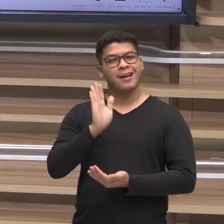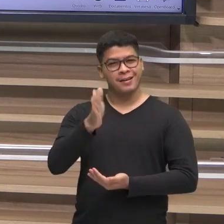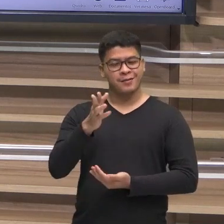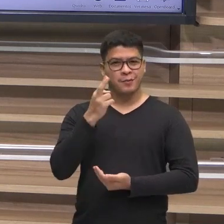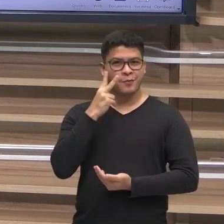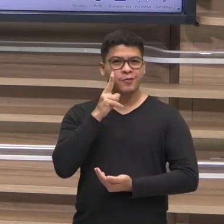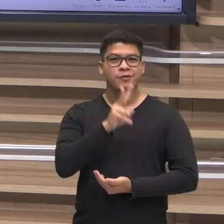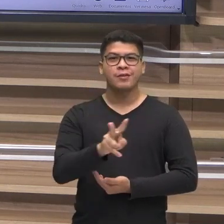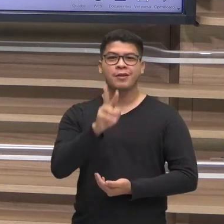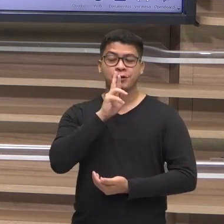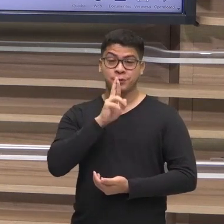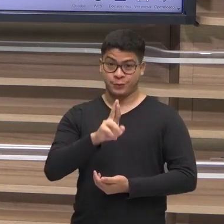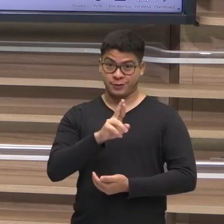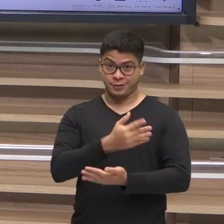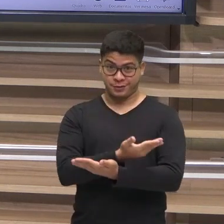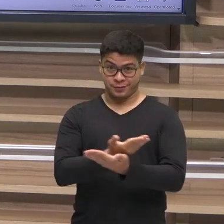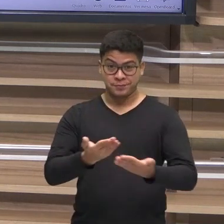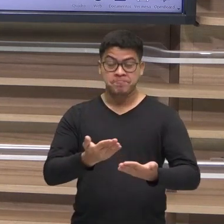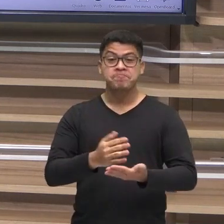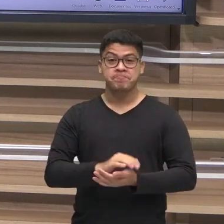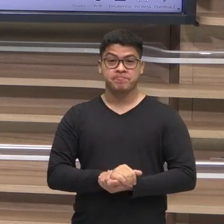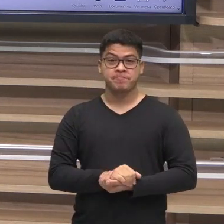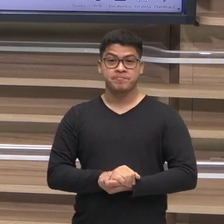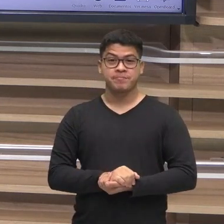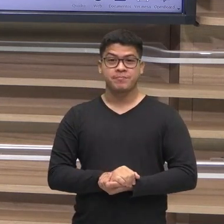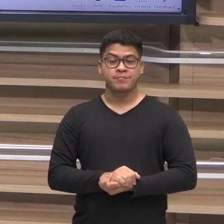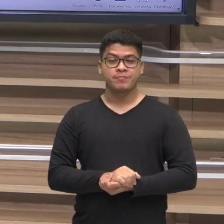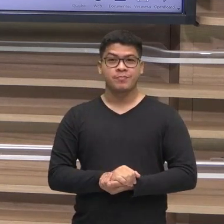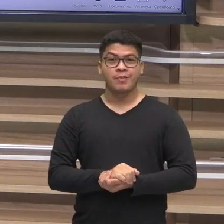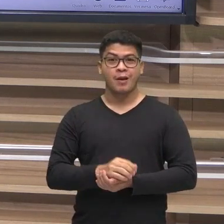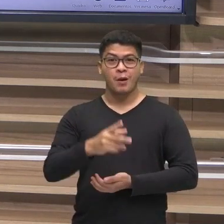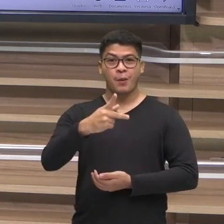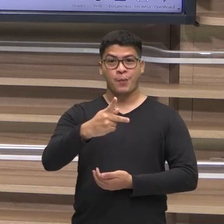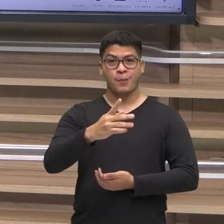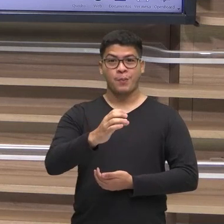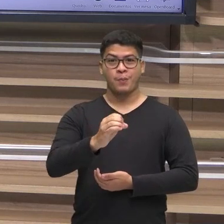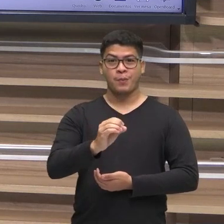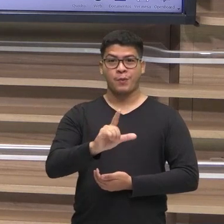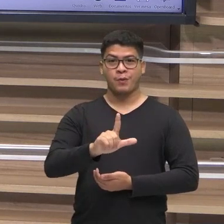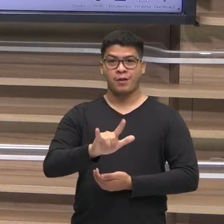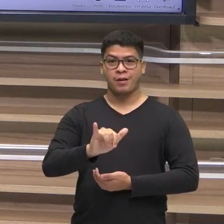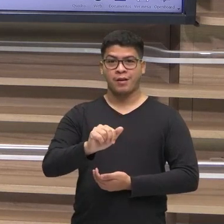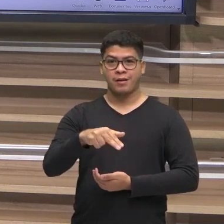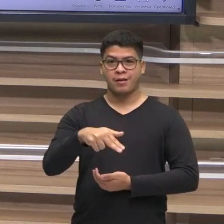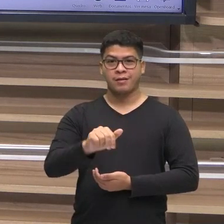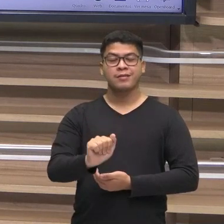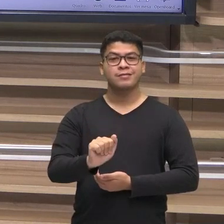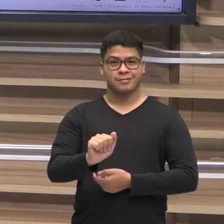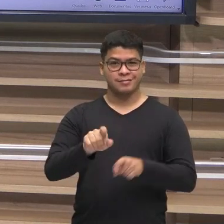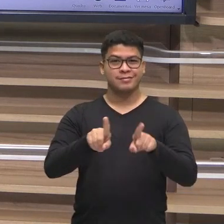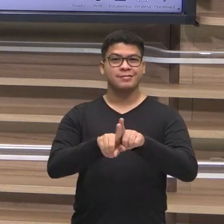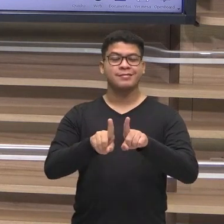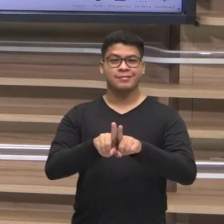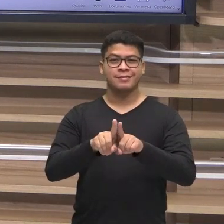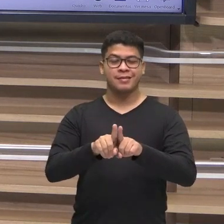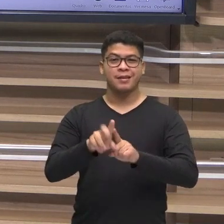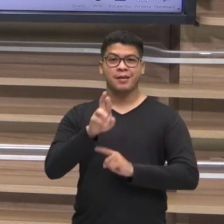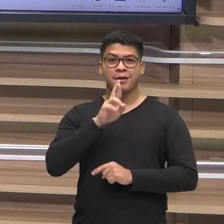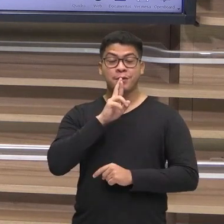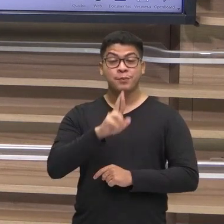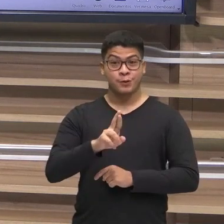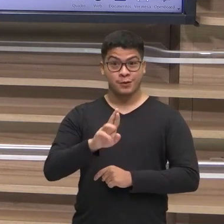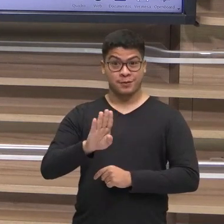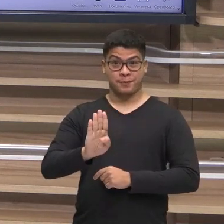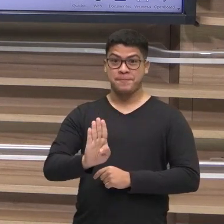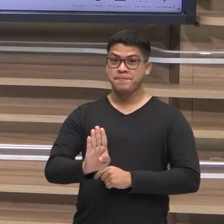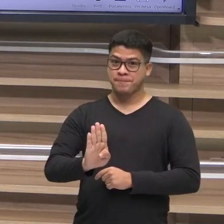bem? Vamos ver aqui quem mais está comigo. Poliana. Hello, Poliana. Poliana acha que é a letter B também,